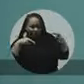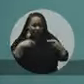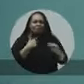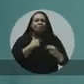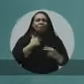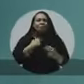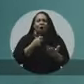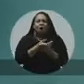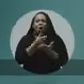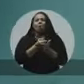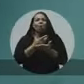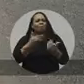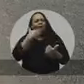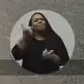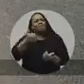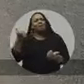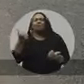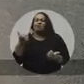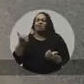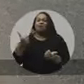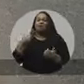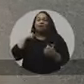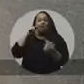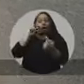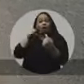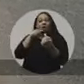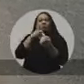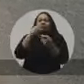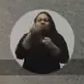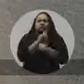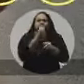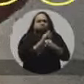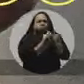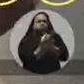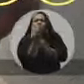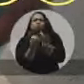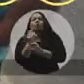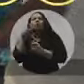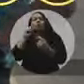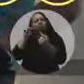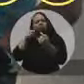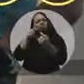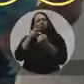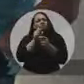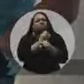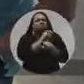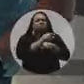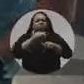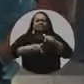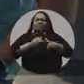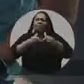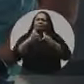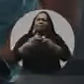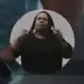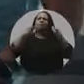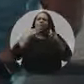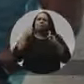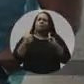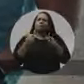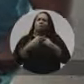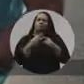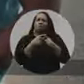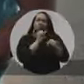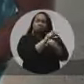comprar também, melhora muito mais. O objetivo das obras são esses, né? Primeiro a gente gera emprego durante a obra, porque as pessoas a gente